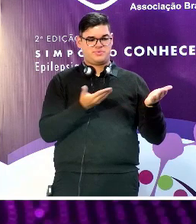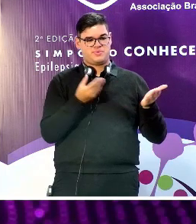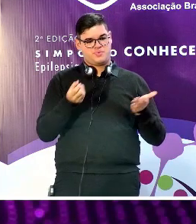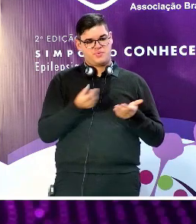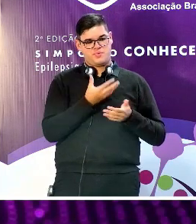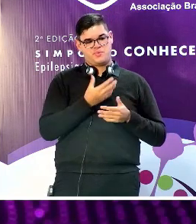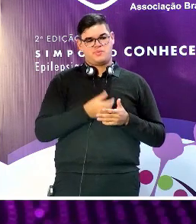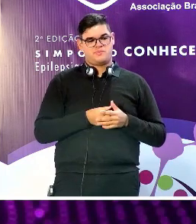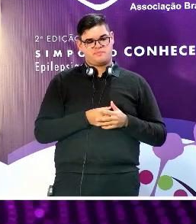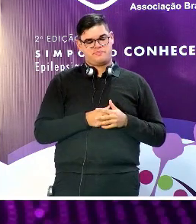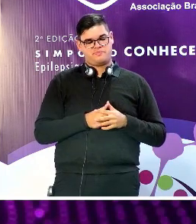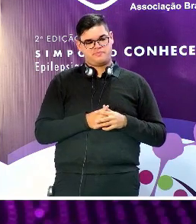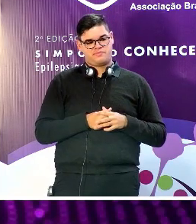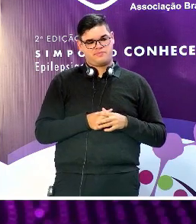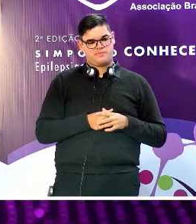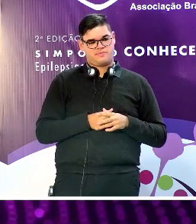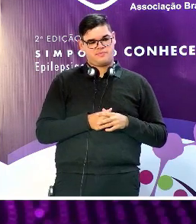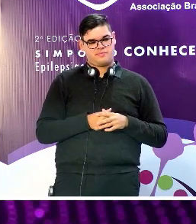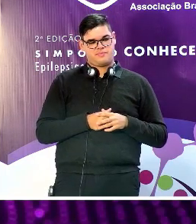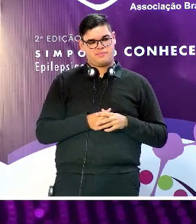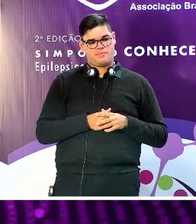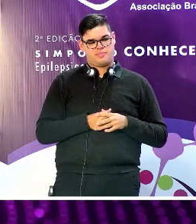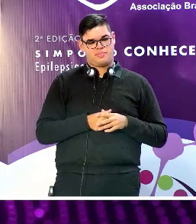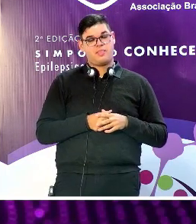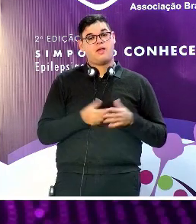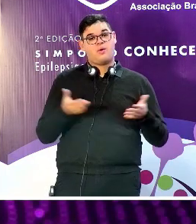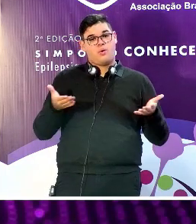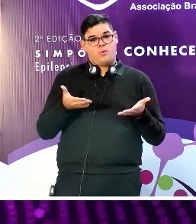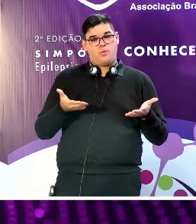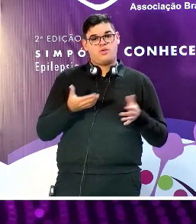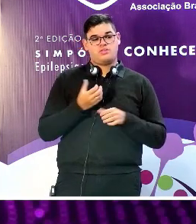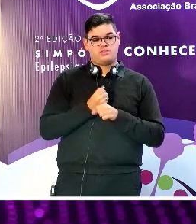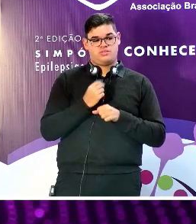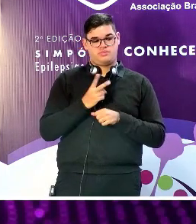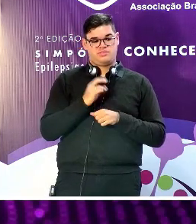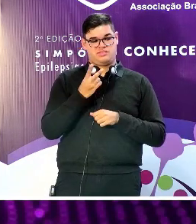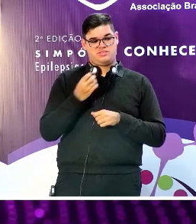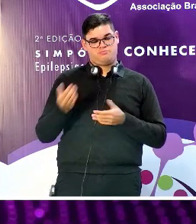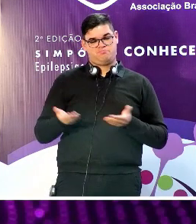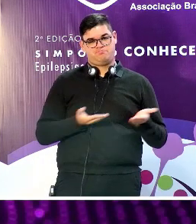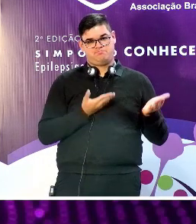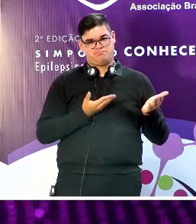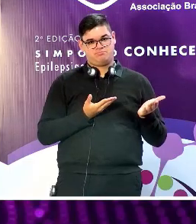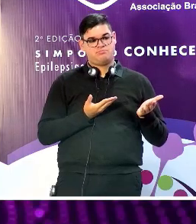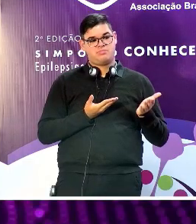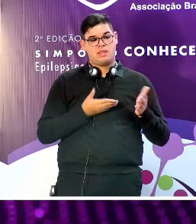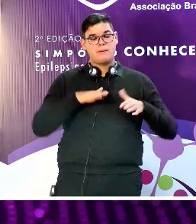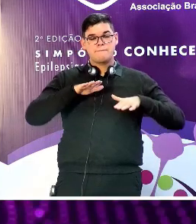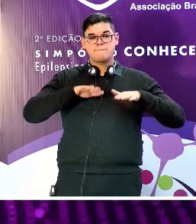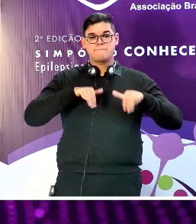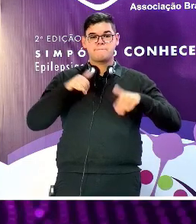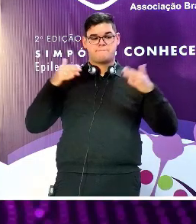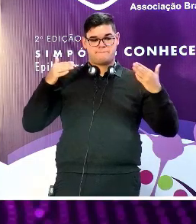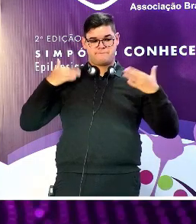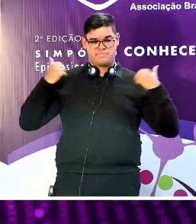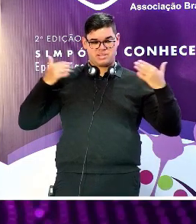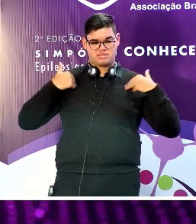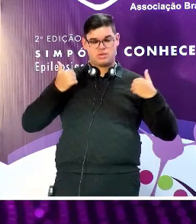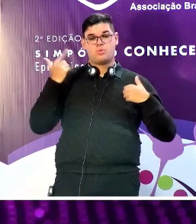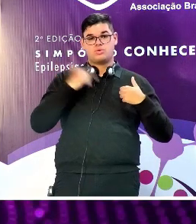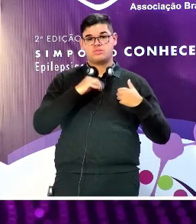Opa! Ele está assim hoje, passeando na beira da praia. A gente conseguiu controlar todas as crises dele, 100%.